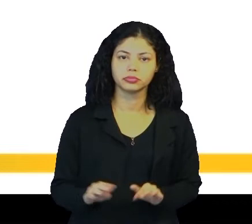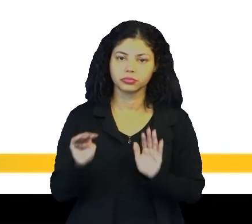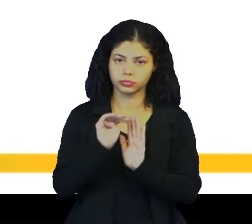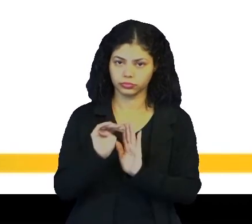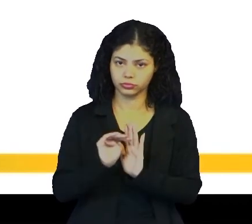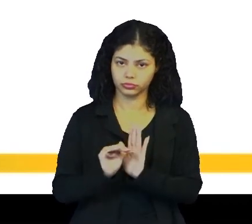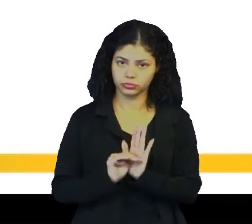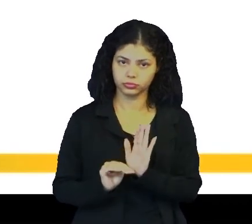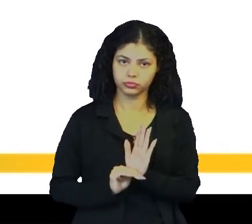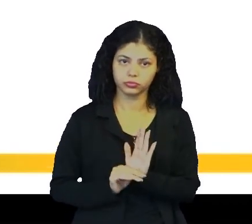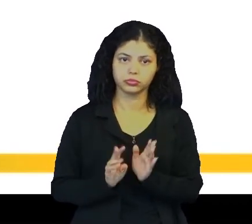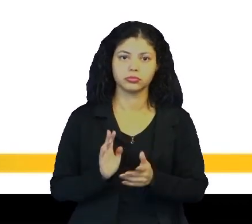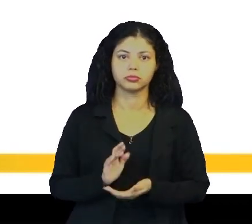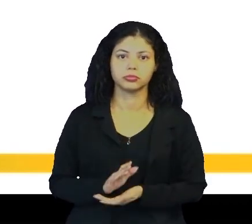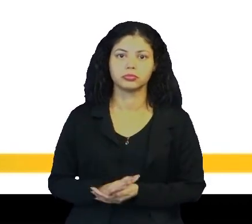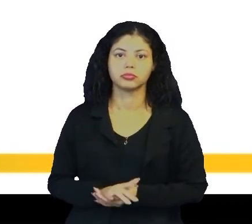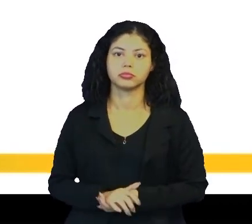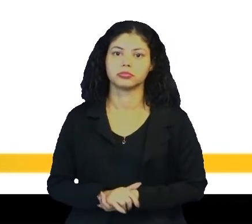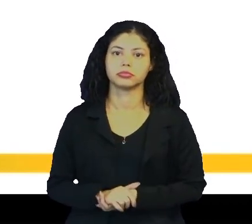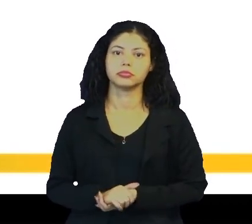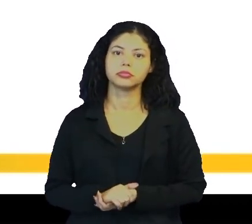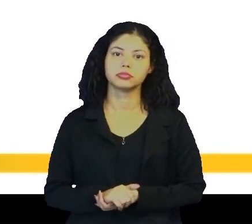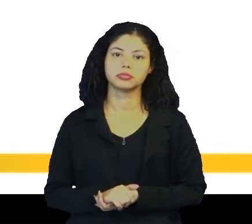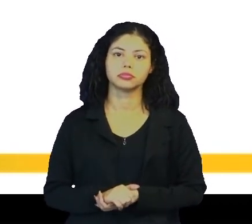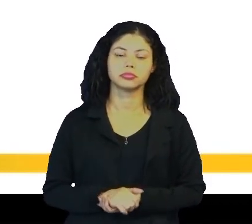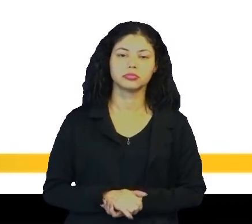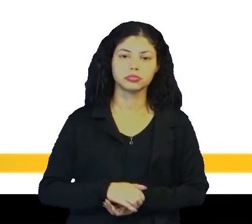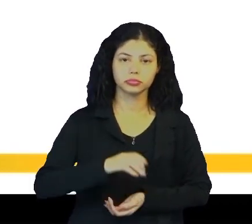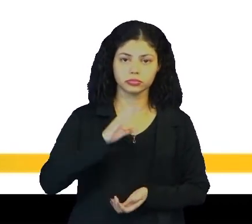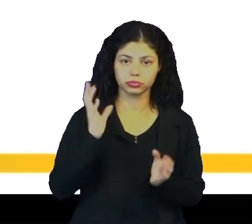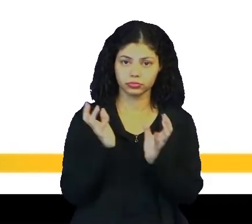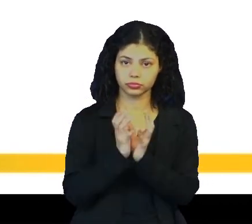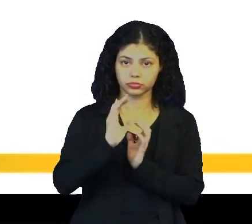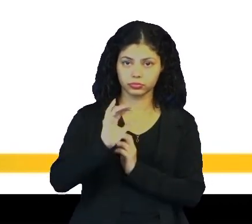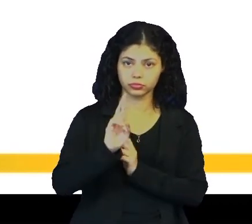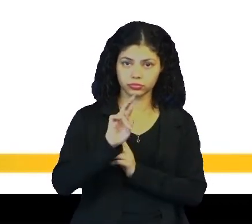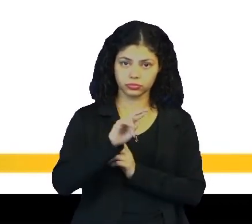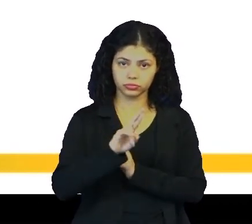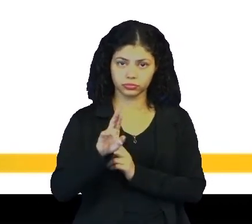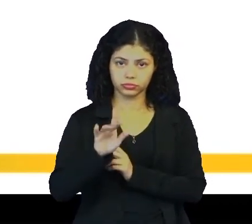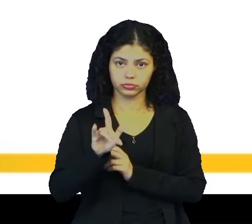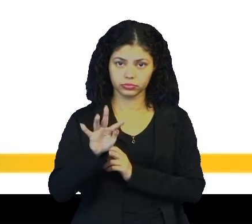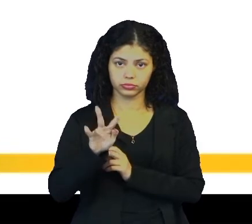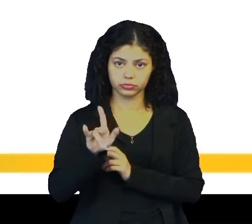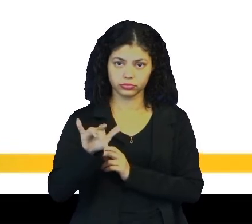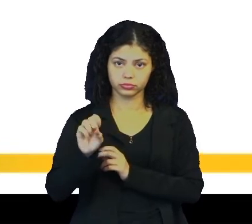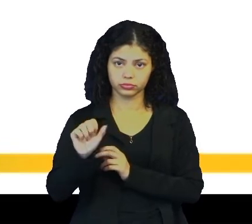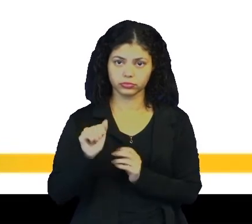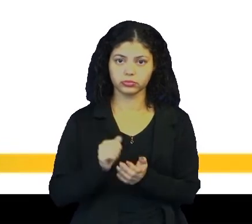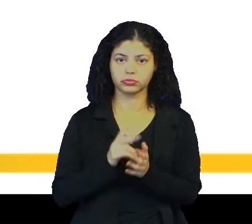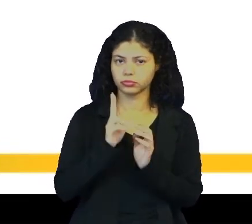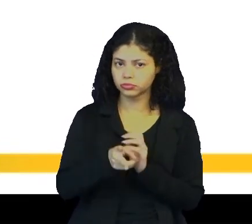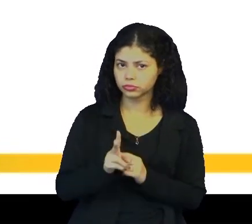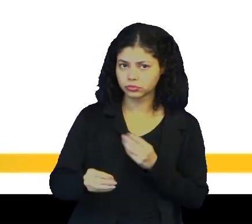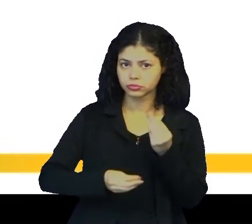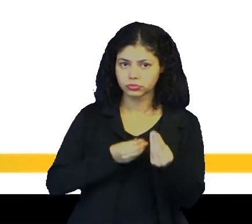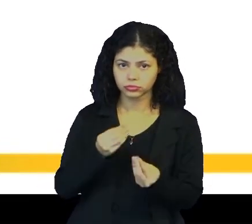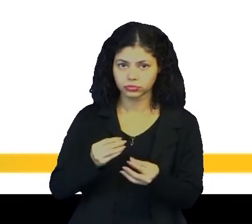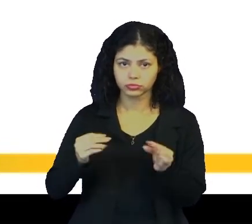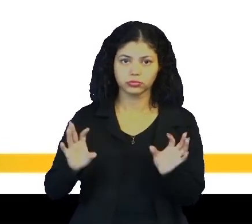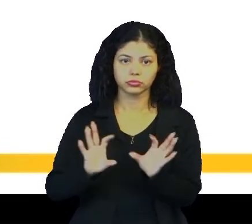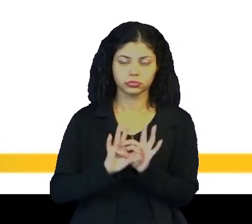Classificação. Correlative conjunctions, no caso as conjunções correlativas, da mesma forma que as